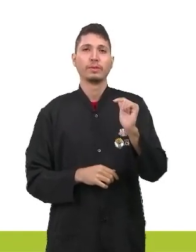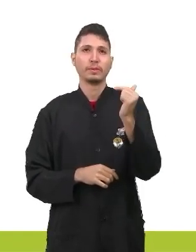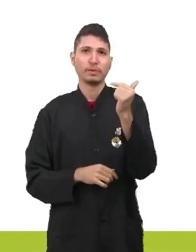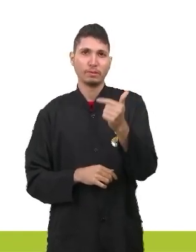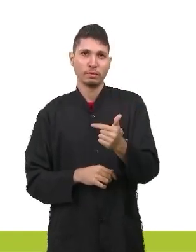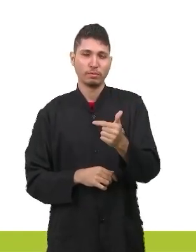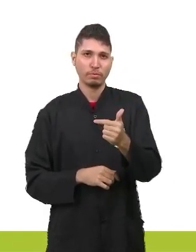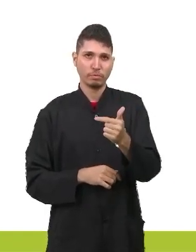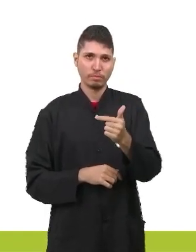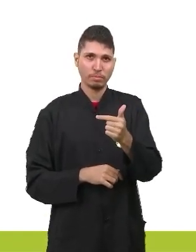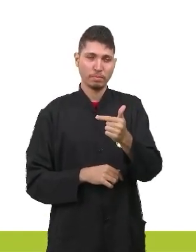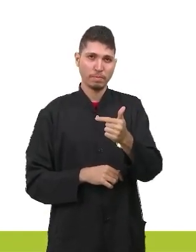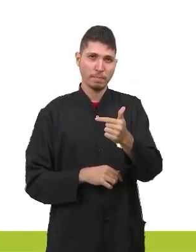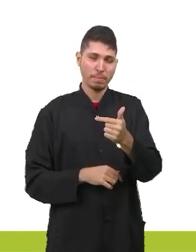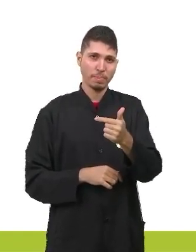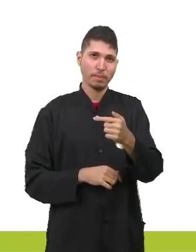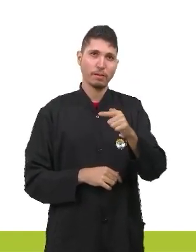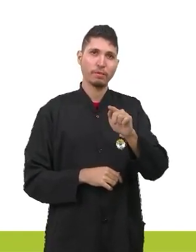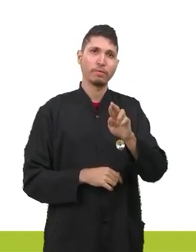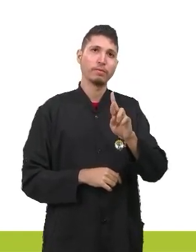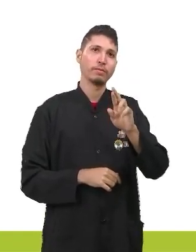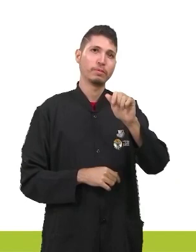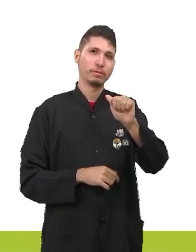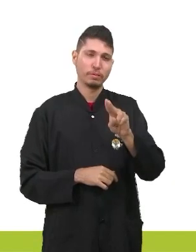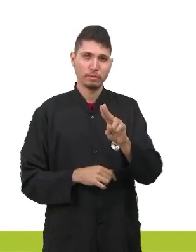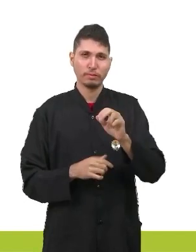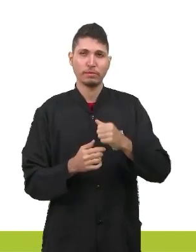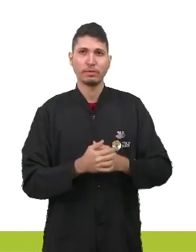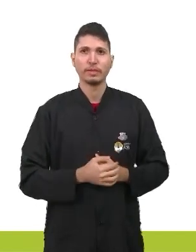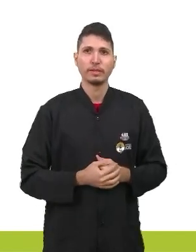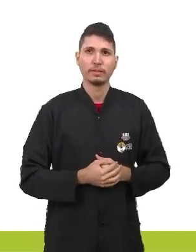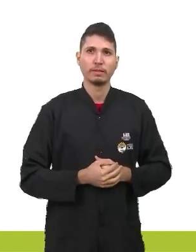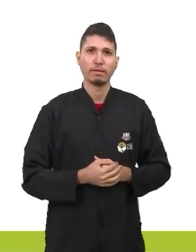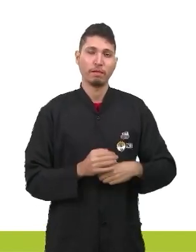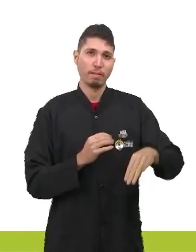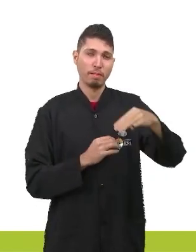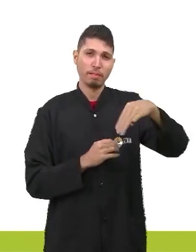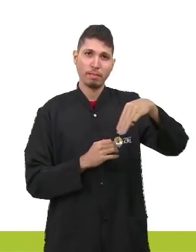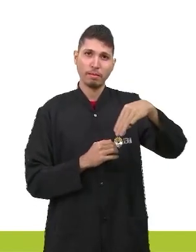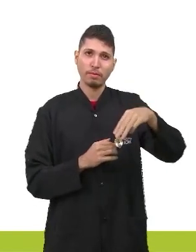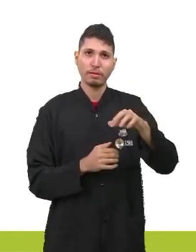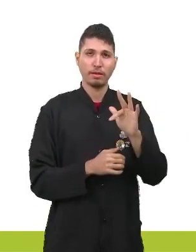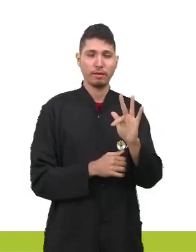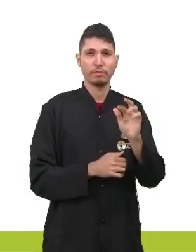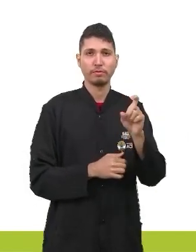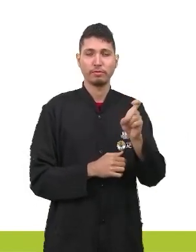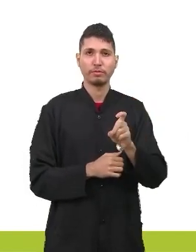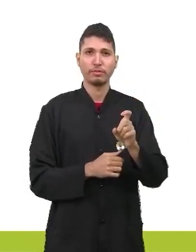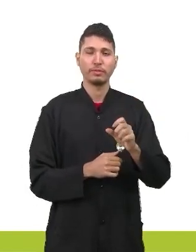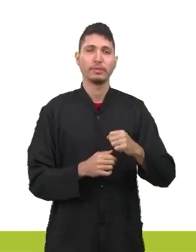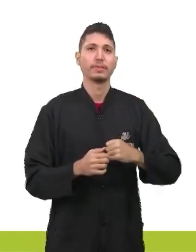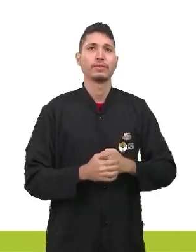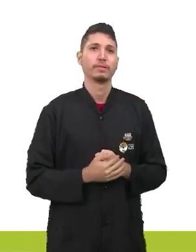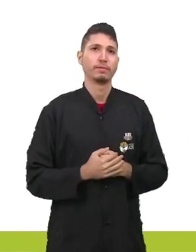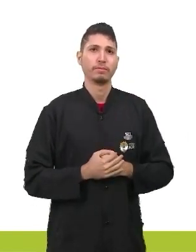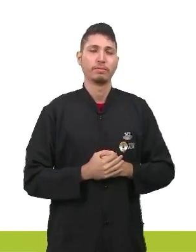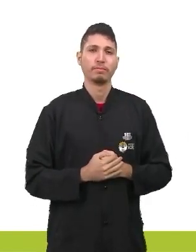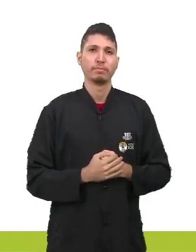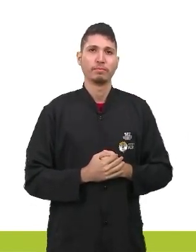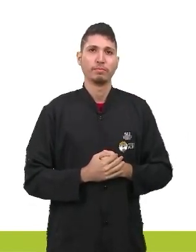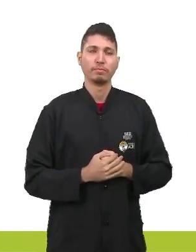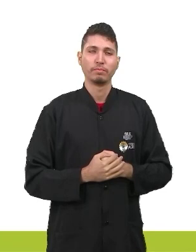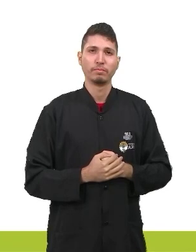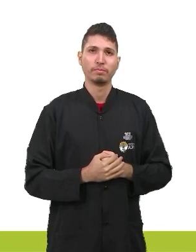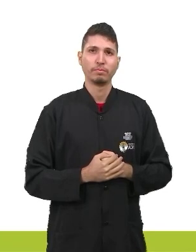tempo e altura? A gente vai lembrar lá do campo da física, né? Você tem na matemática a função f de x, só para a gente estar lembrando que estamos numa aula